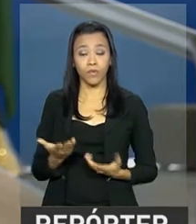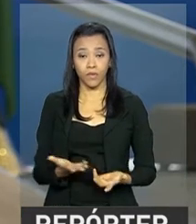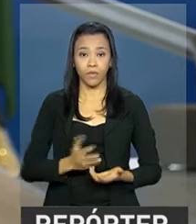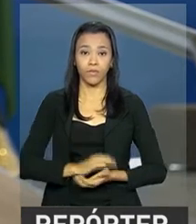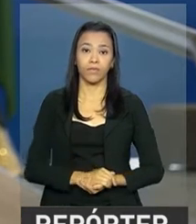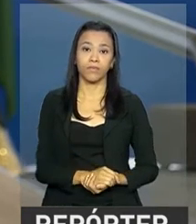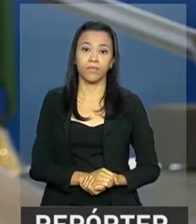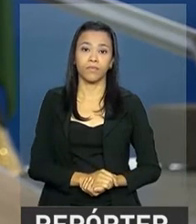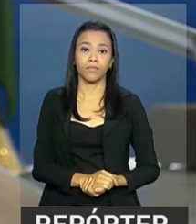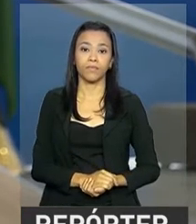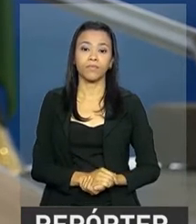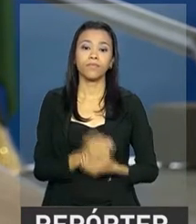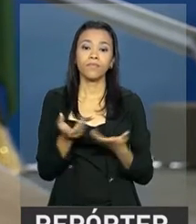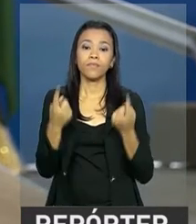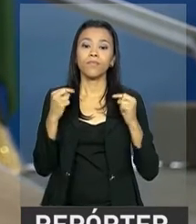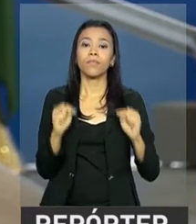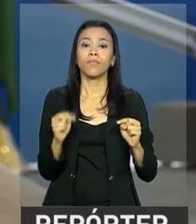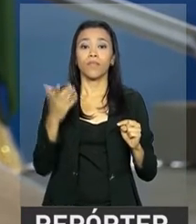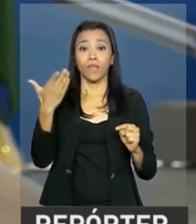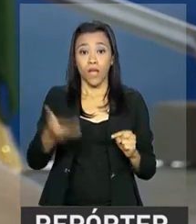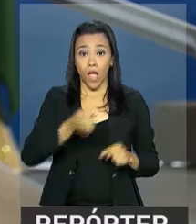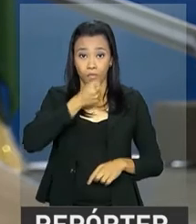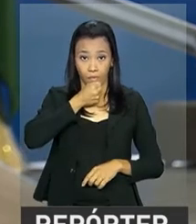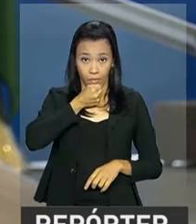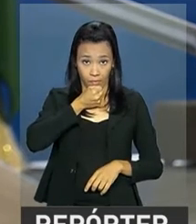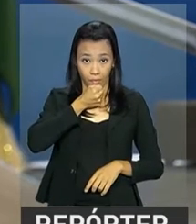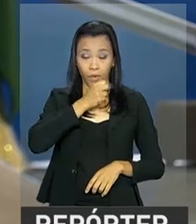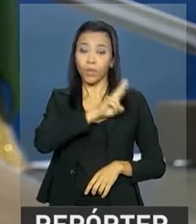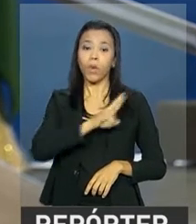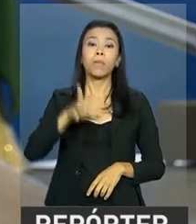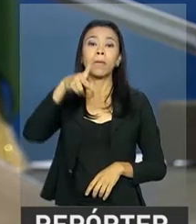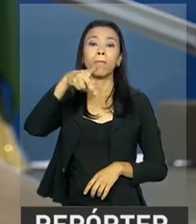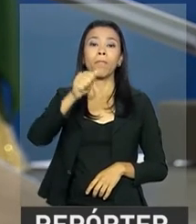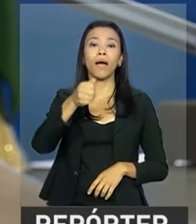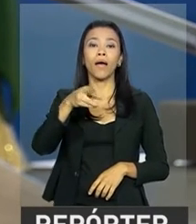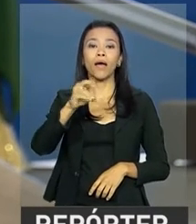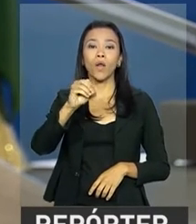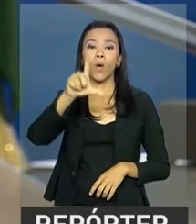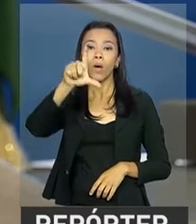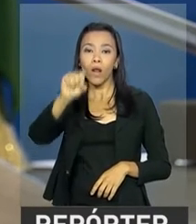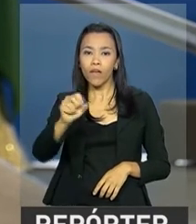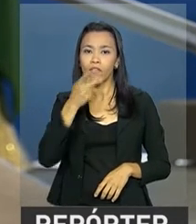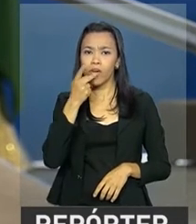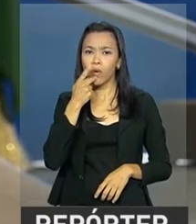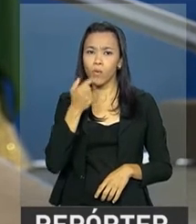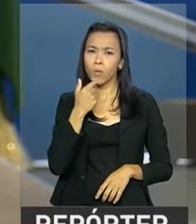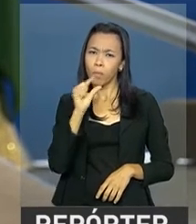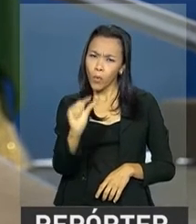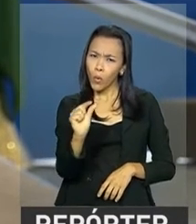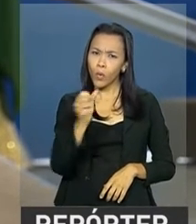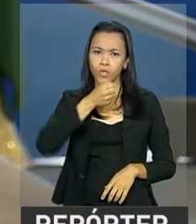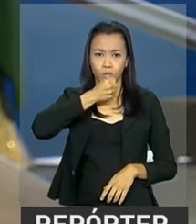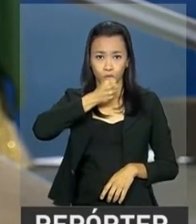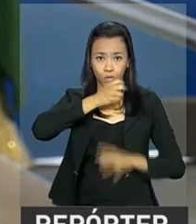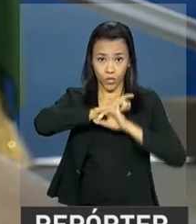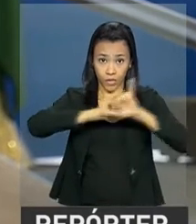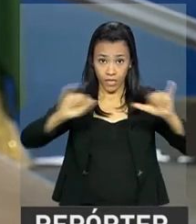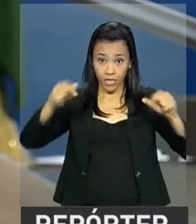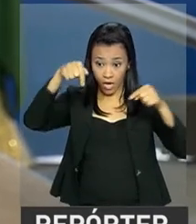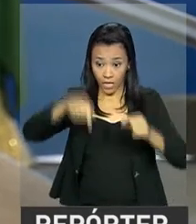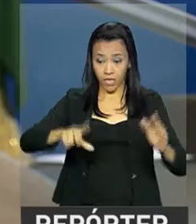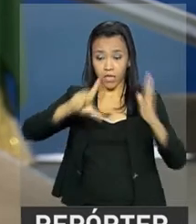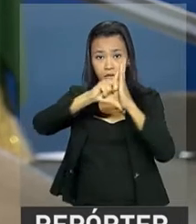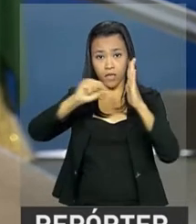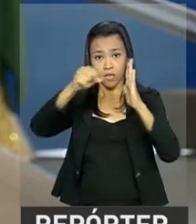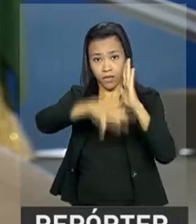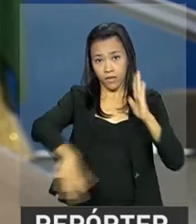e olhando o porta voz da presidência da república alexandre paula falou agora pouco aos jornalistas aqui no salão leste do palácio